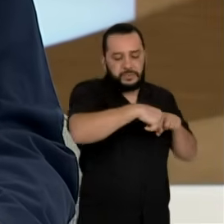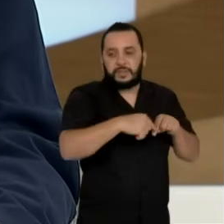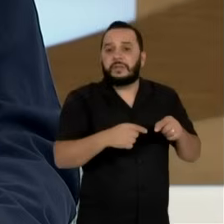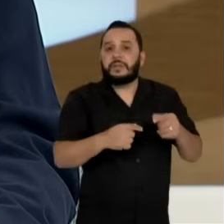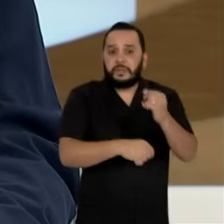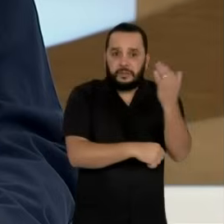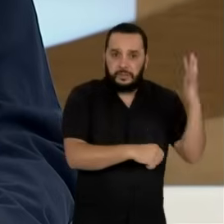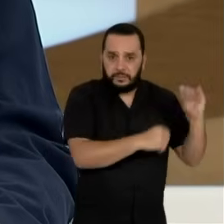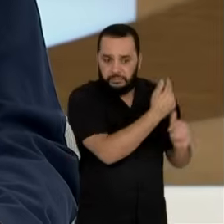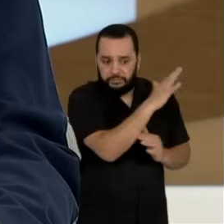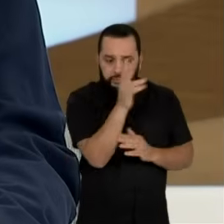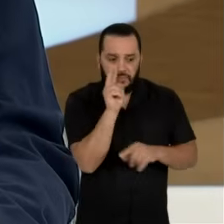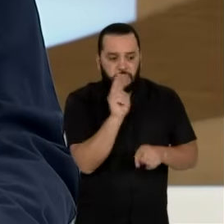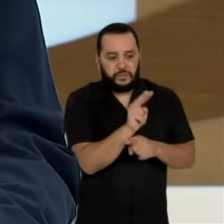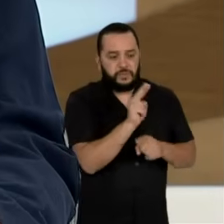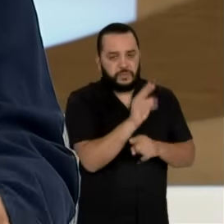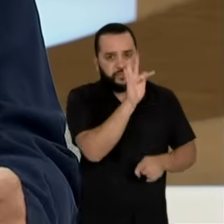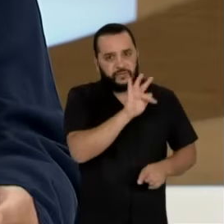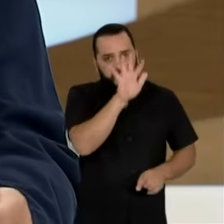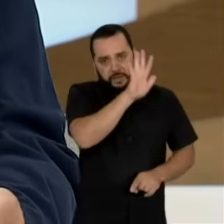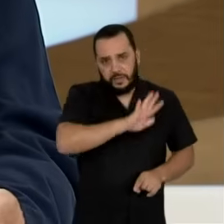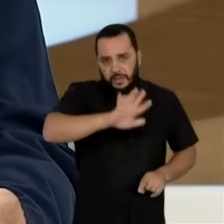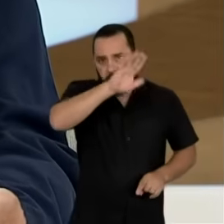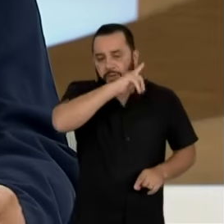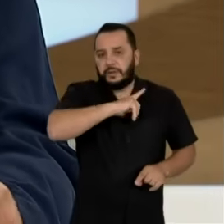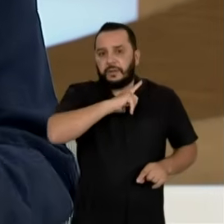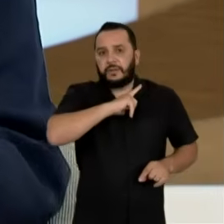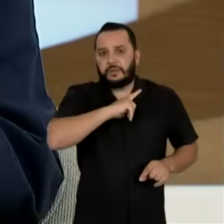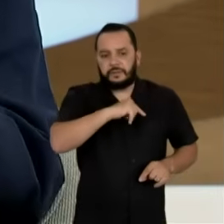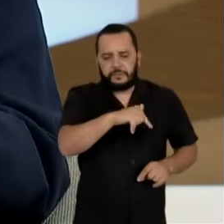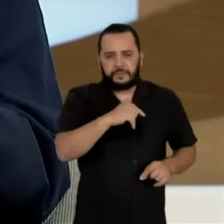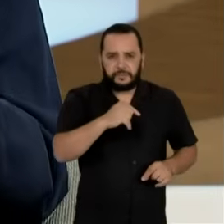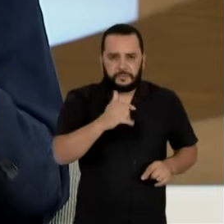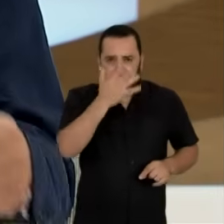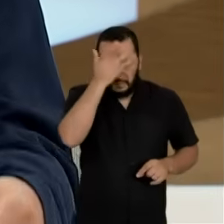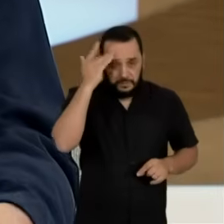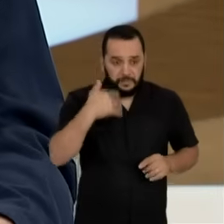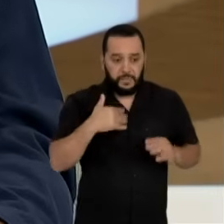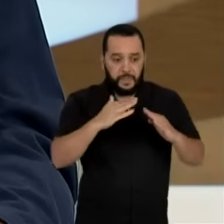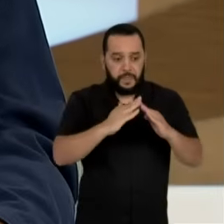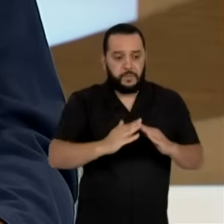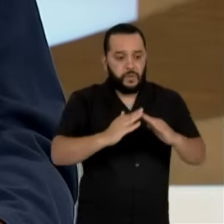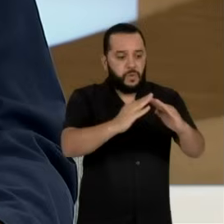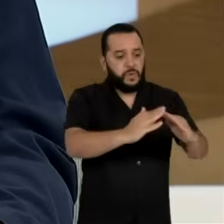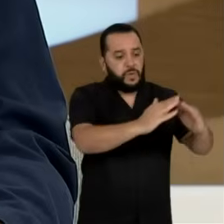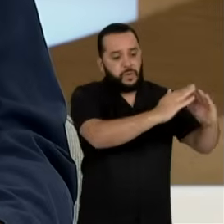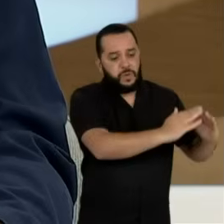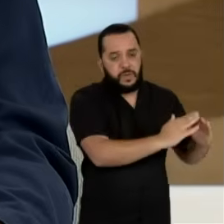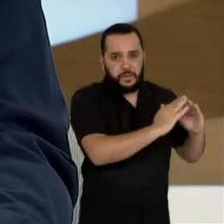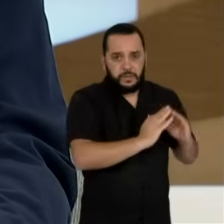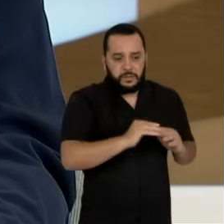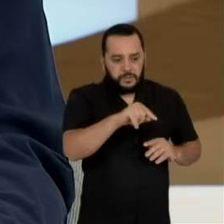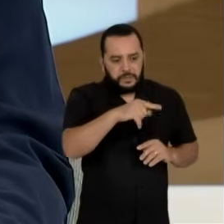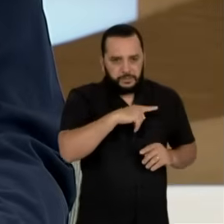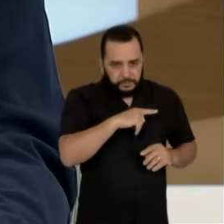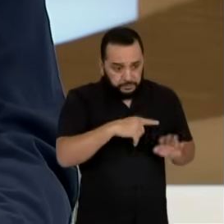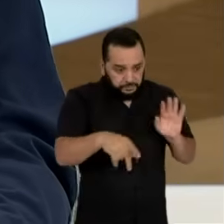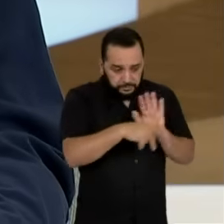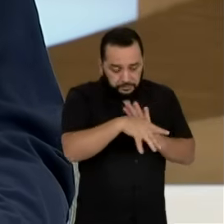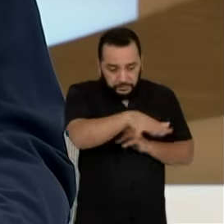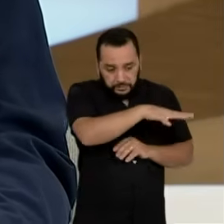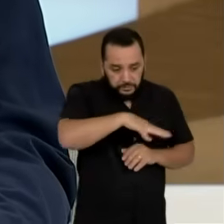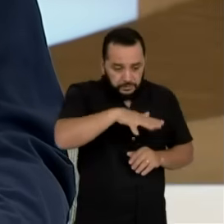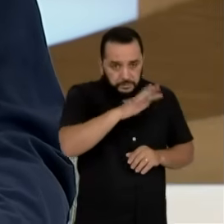Conservação Federais, né? Então, são comunidades que moram em unidades, numa reserva extrativista, Tapajós Arapiuns,